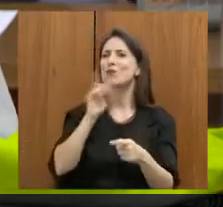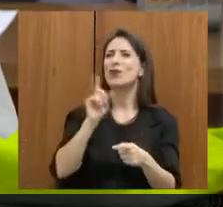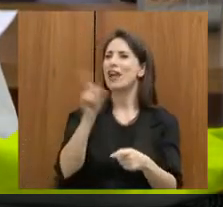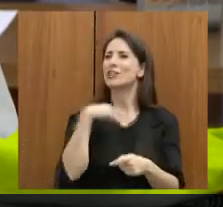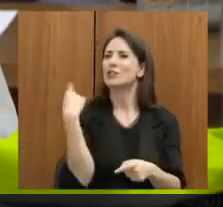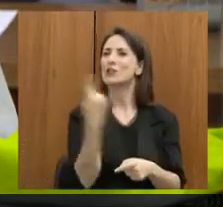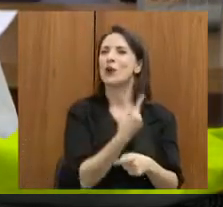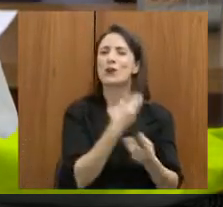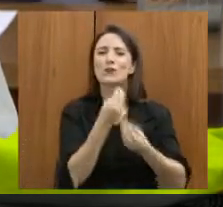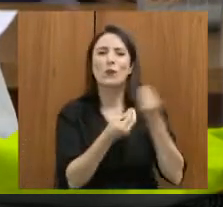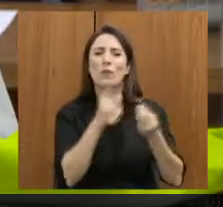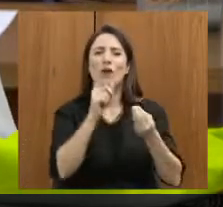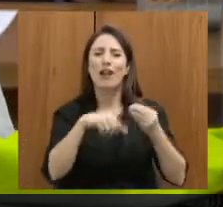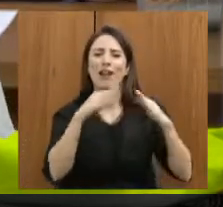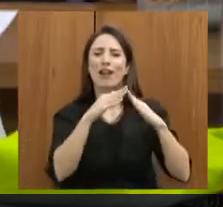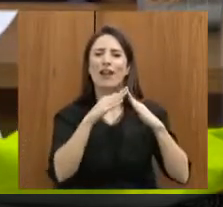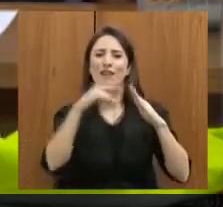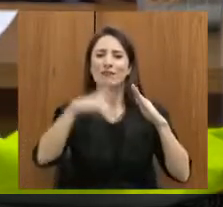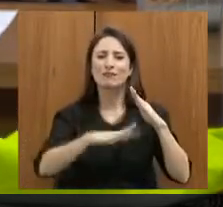nós